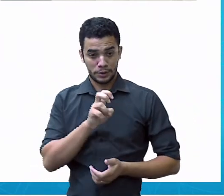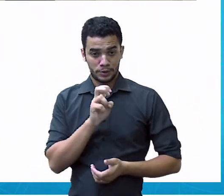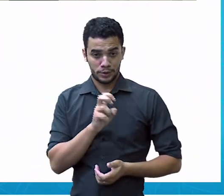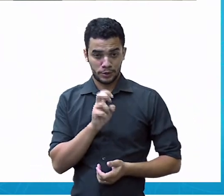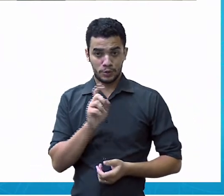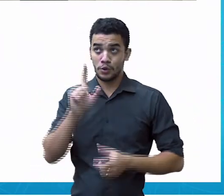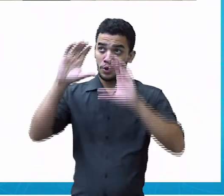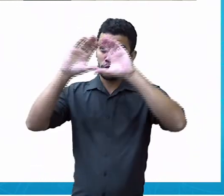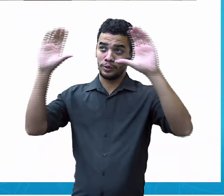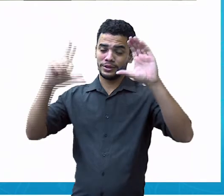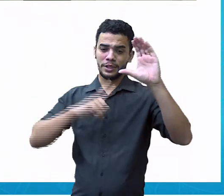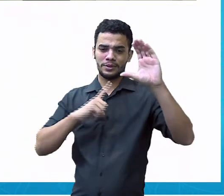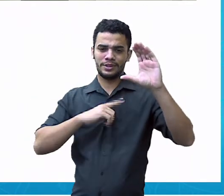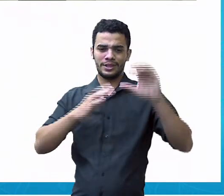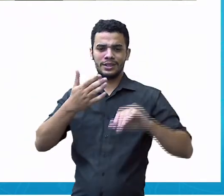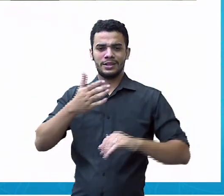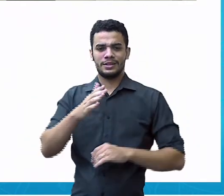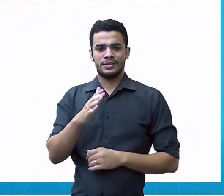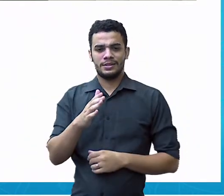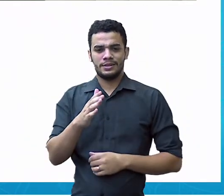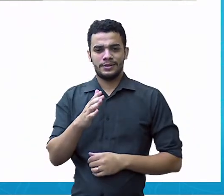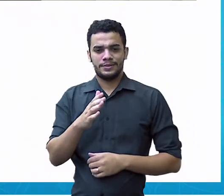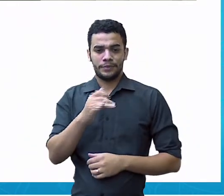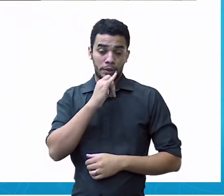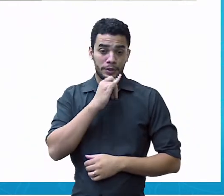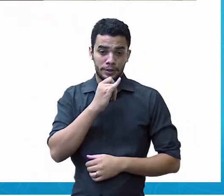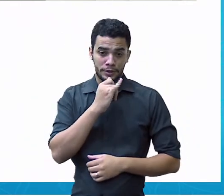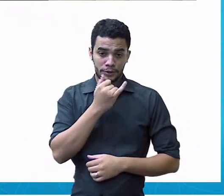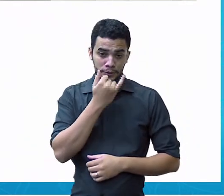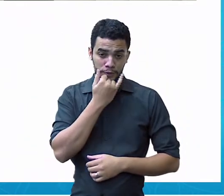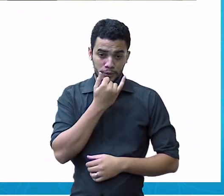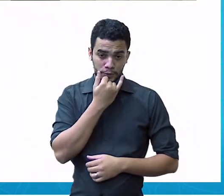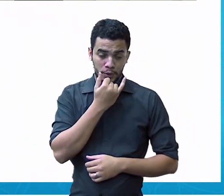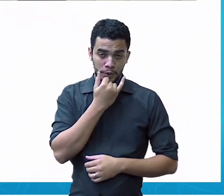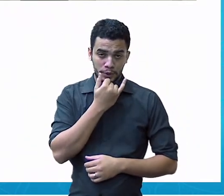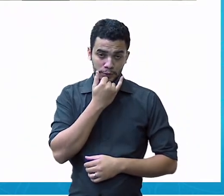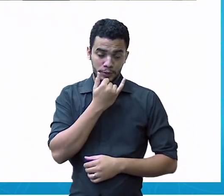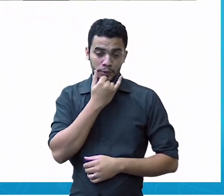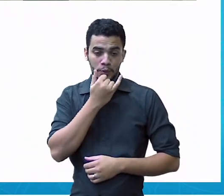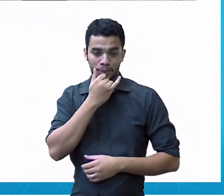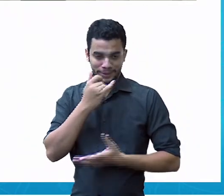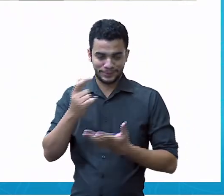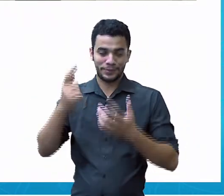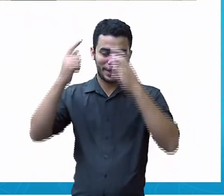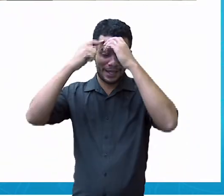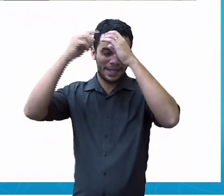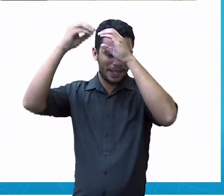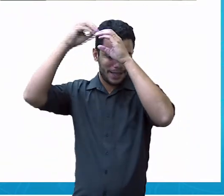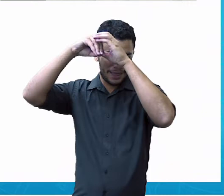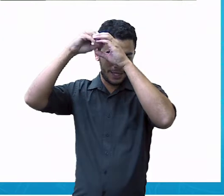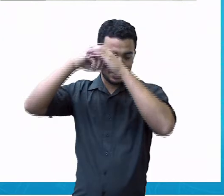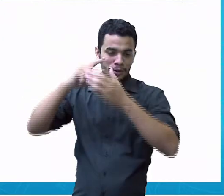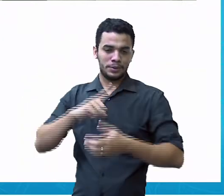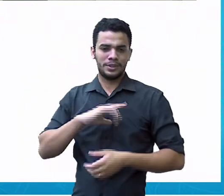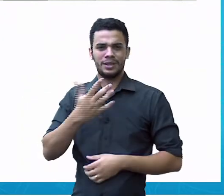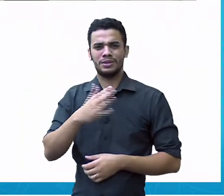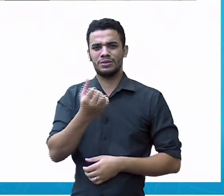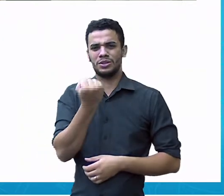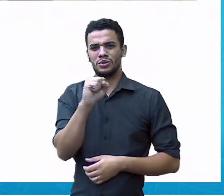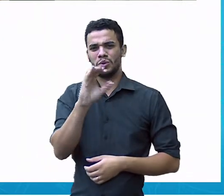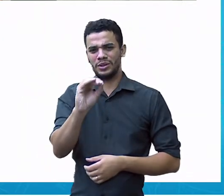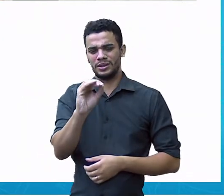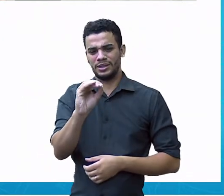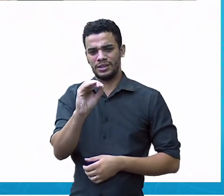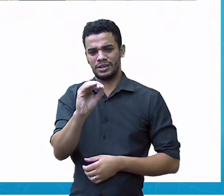escanear e processar imagens complexas em até 13 milissegundos.